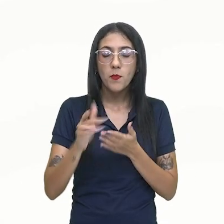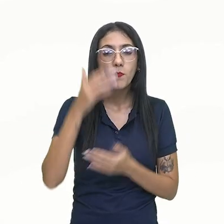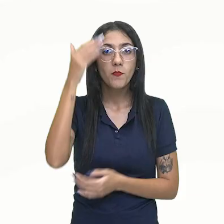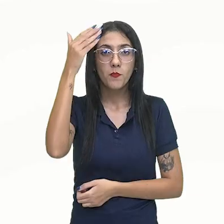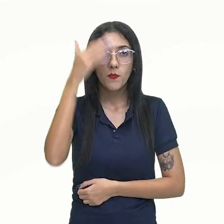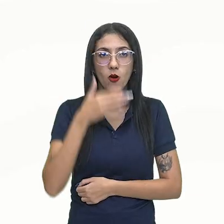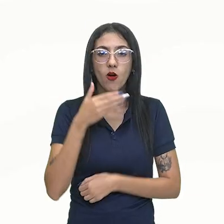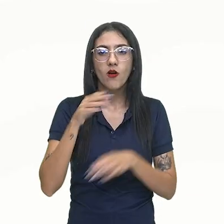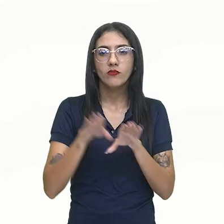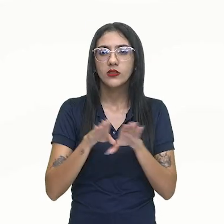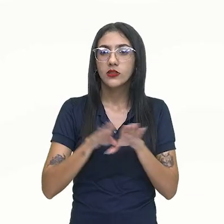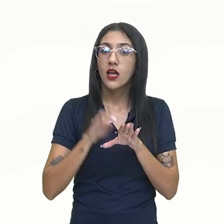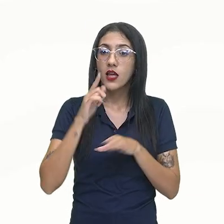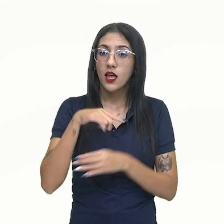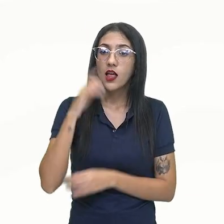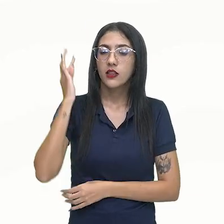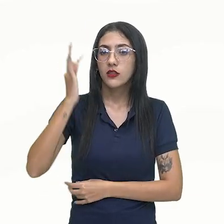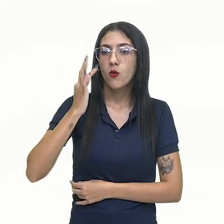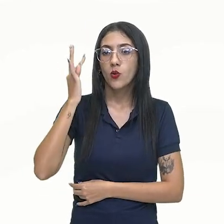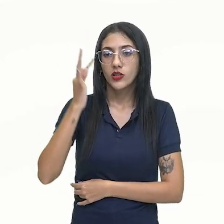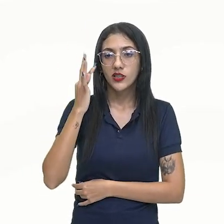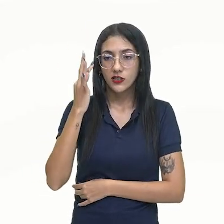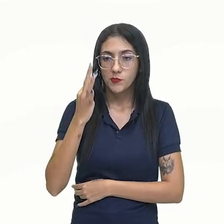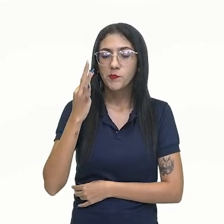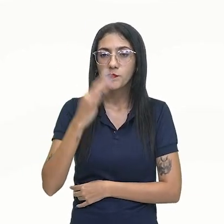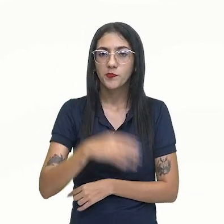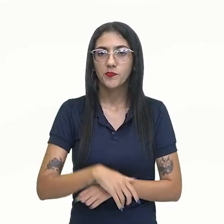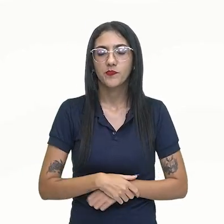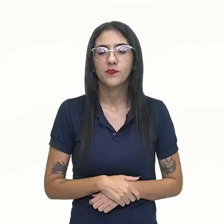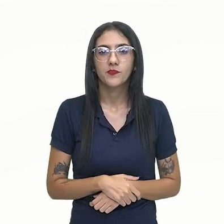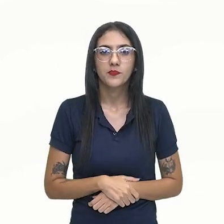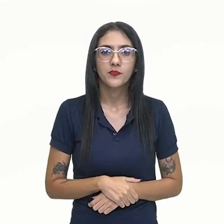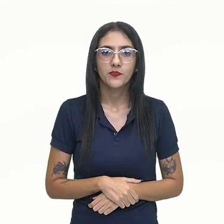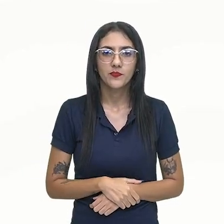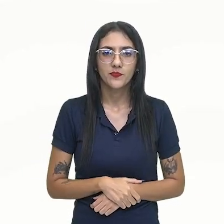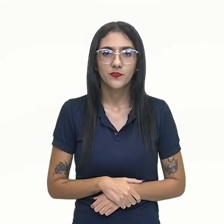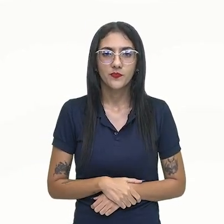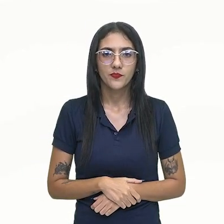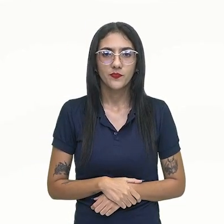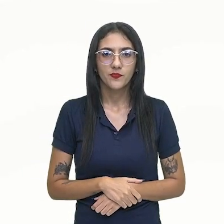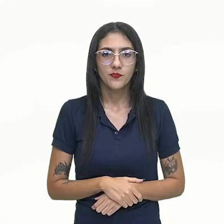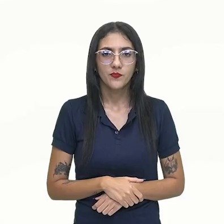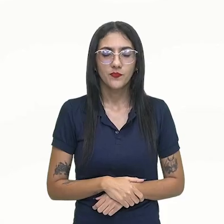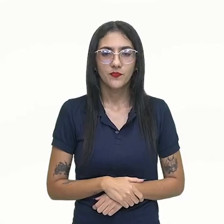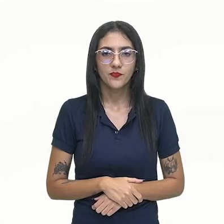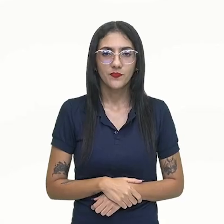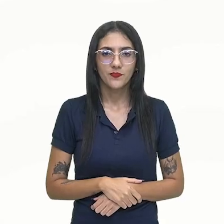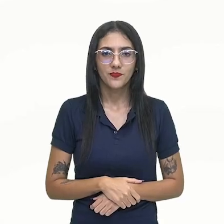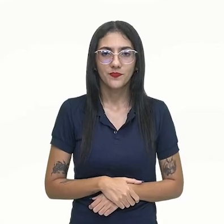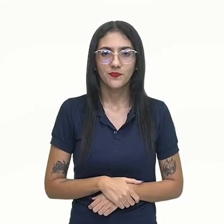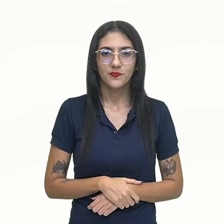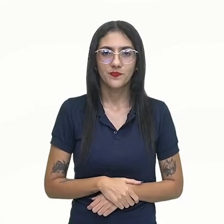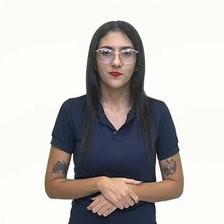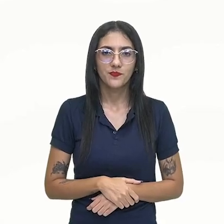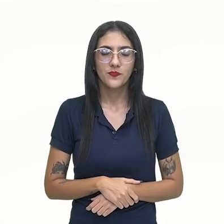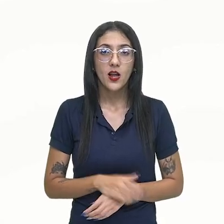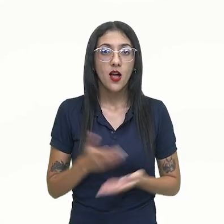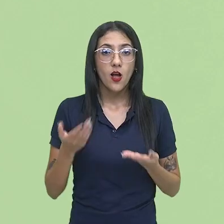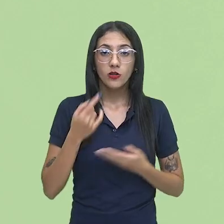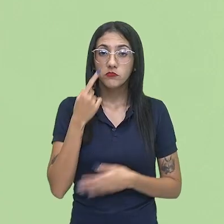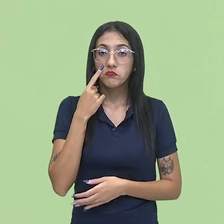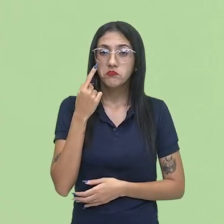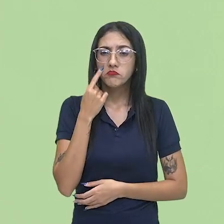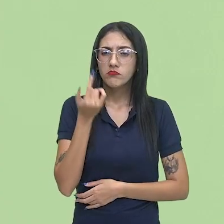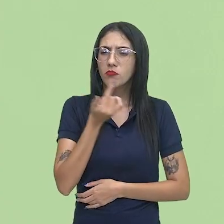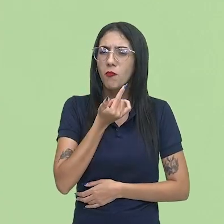provar essa teoria do Oparin e Haldane. Então, vamos para outra explicação sobre a